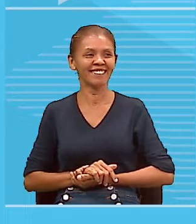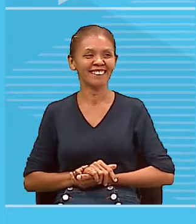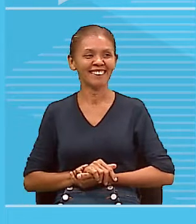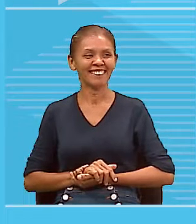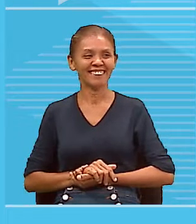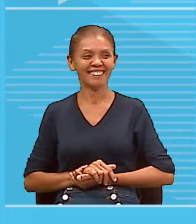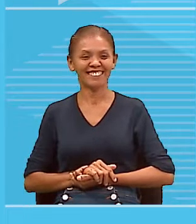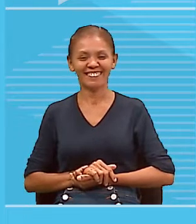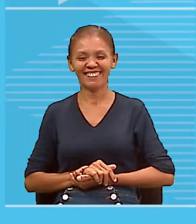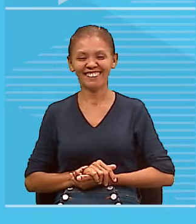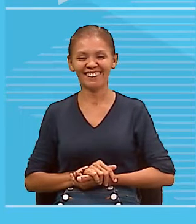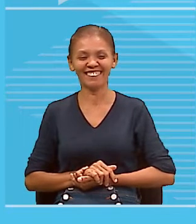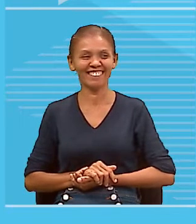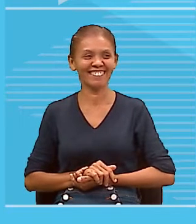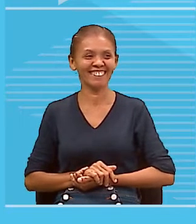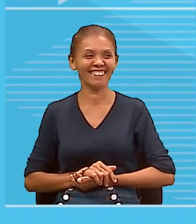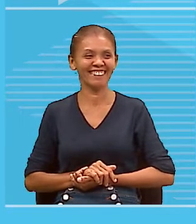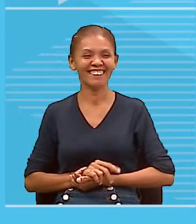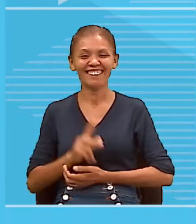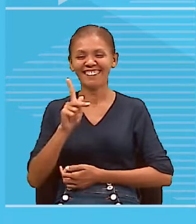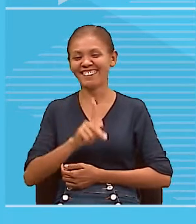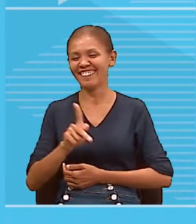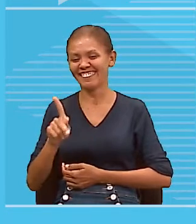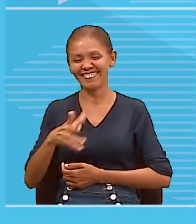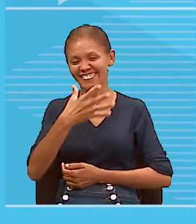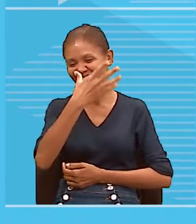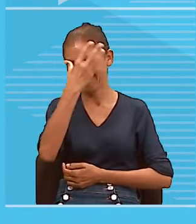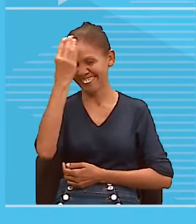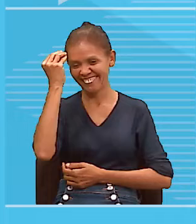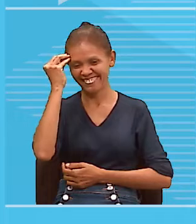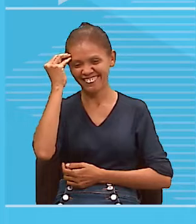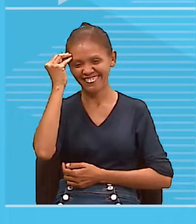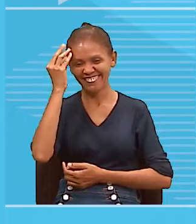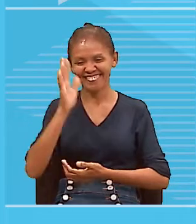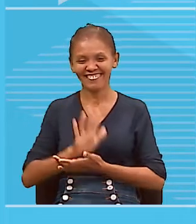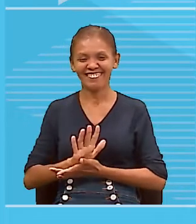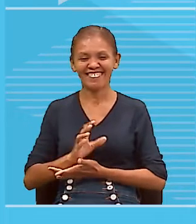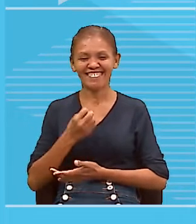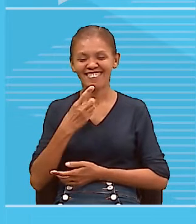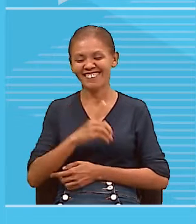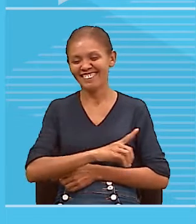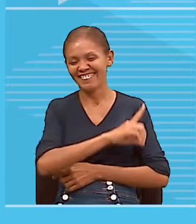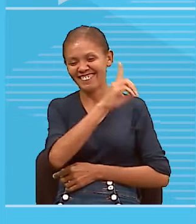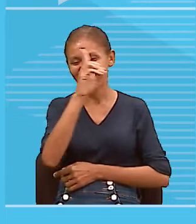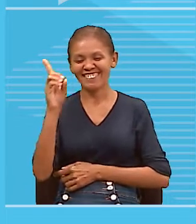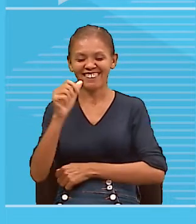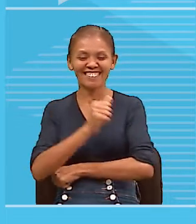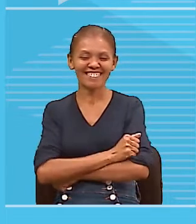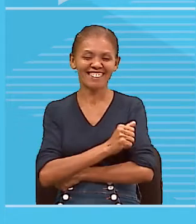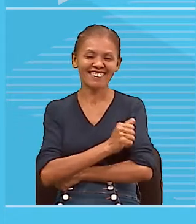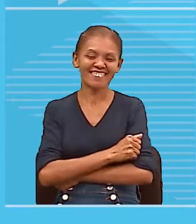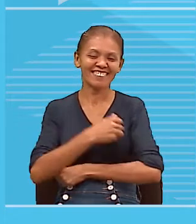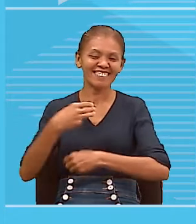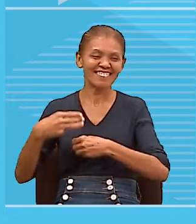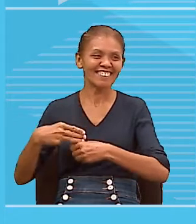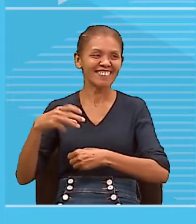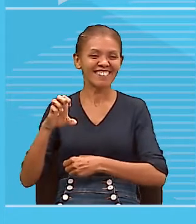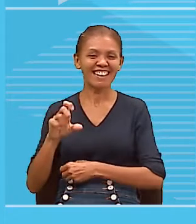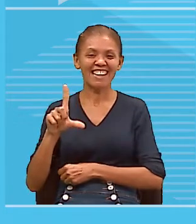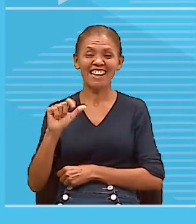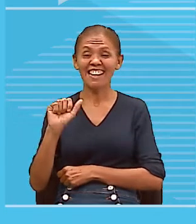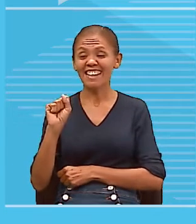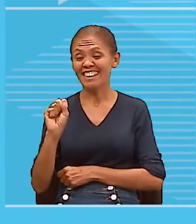não eu ainda faltou agora lascou não sei mais não perdi Eliseu Martins Bom dia meus amores tá tudo bem por aí